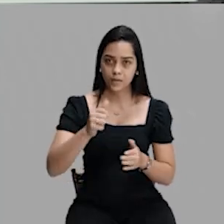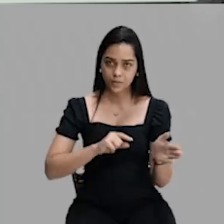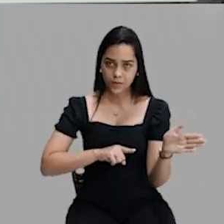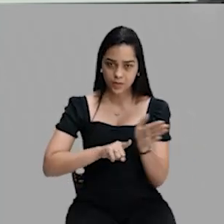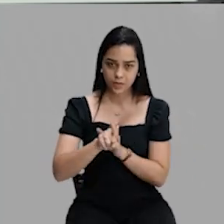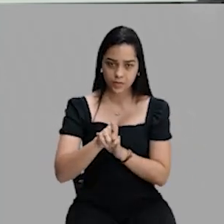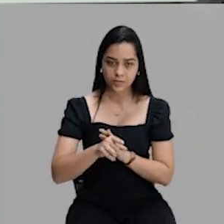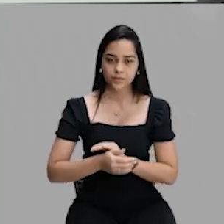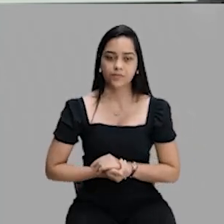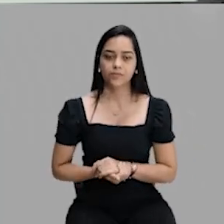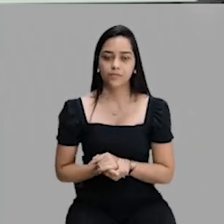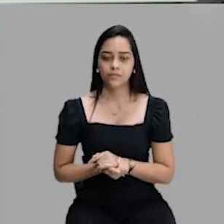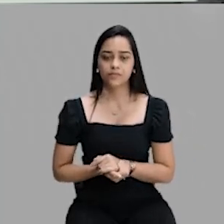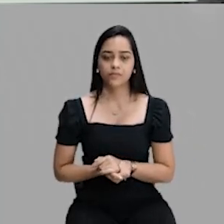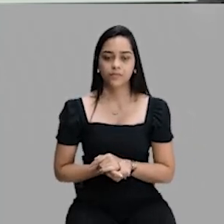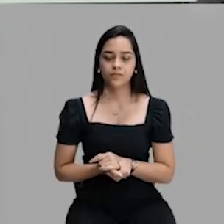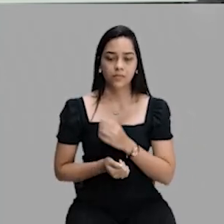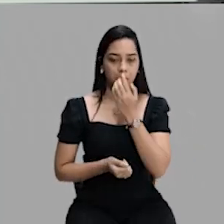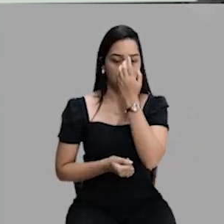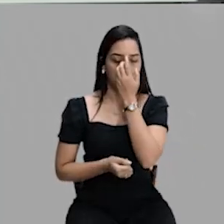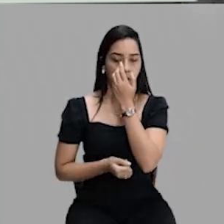questão.